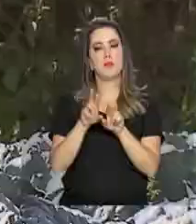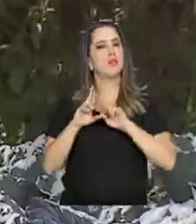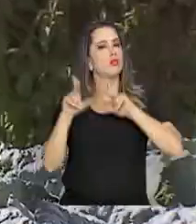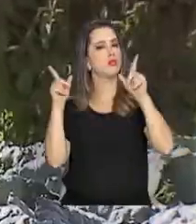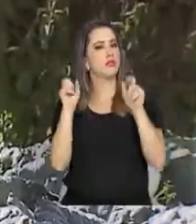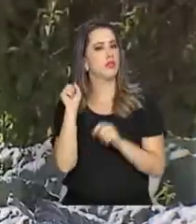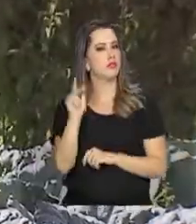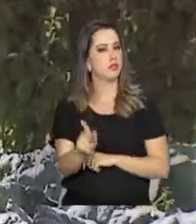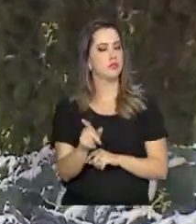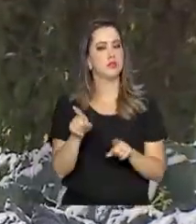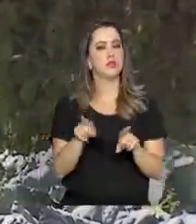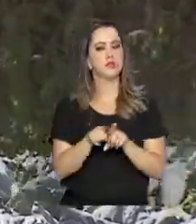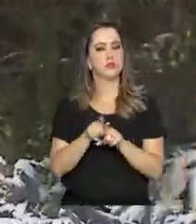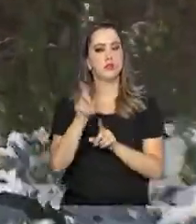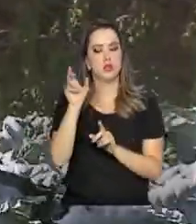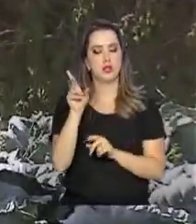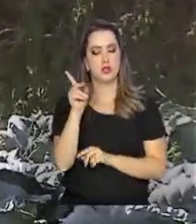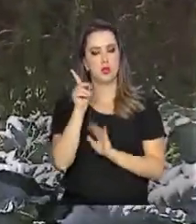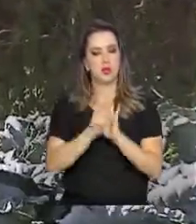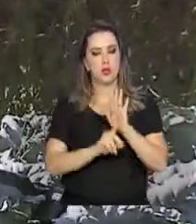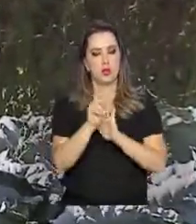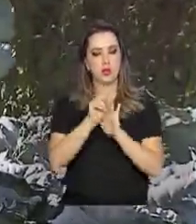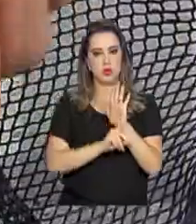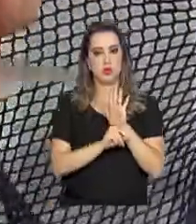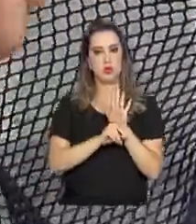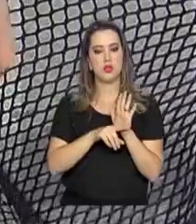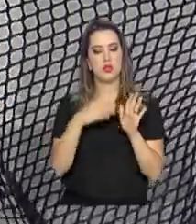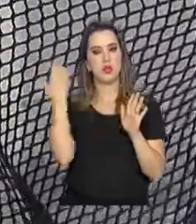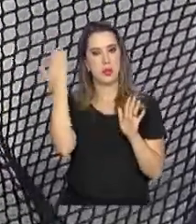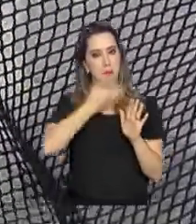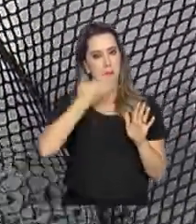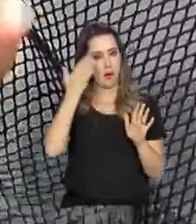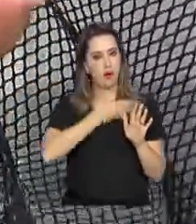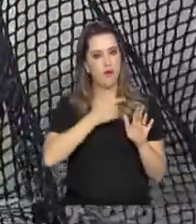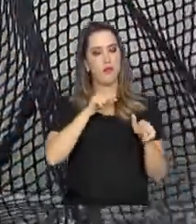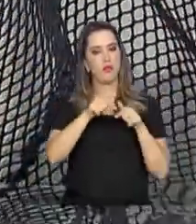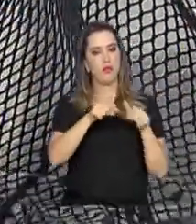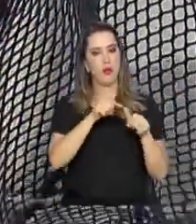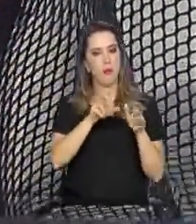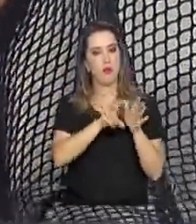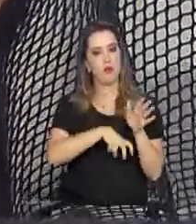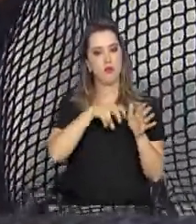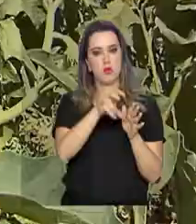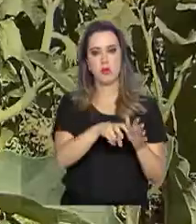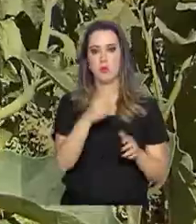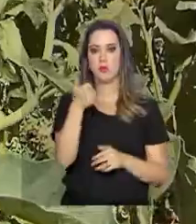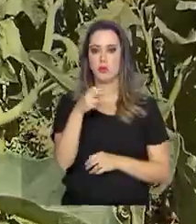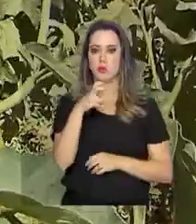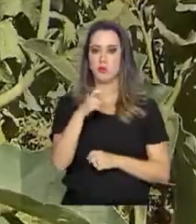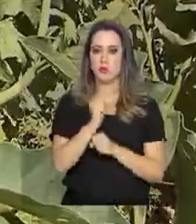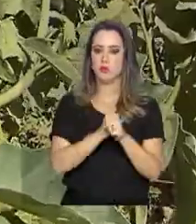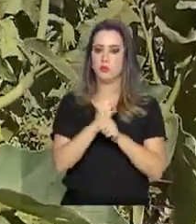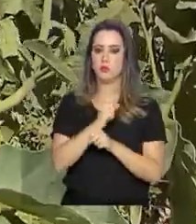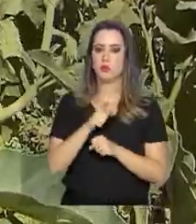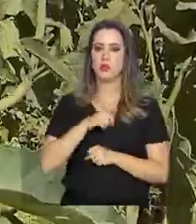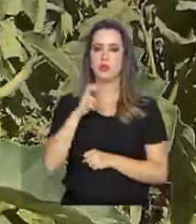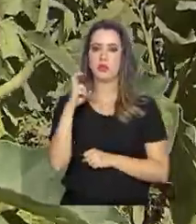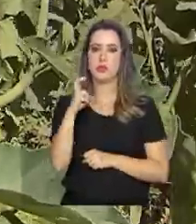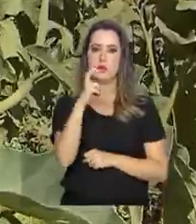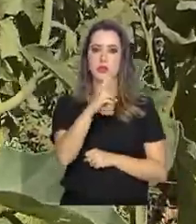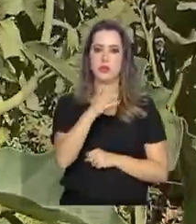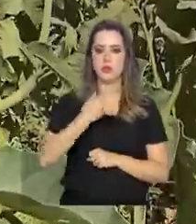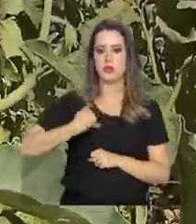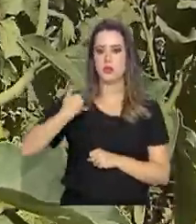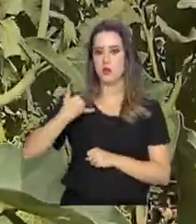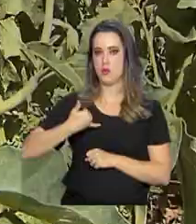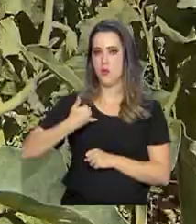tem direito quem comprova a atividade rural ou de pescador por 15 anos e tem 55 anos de idade